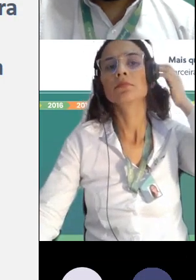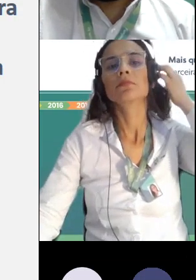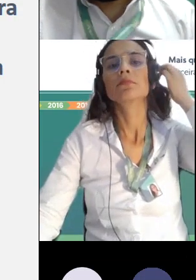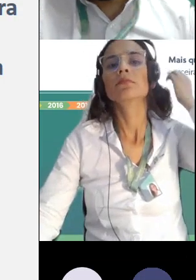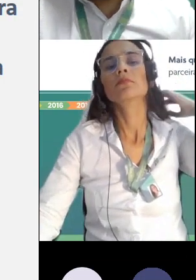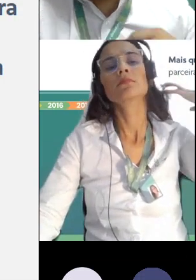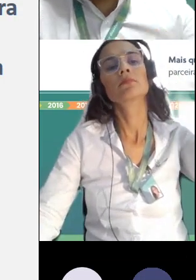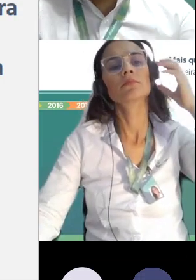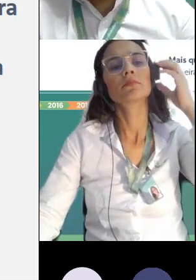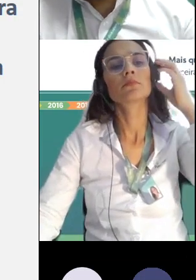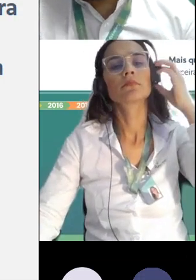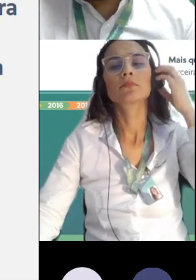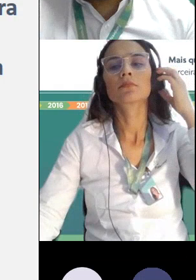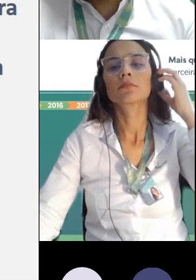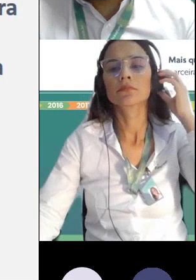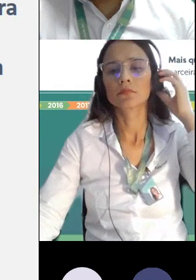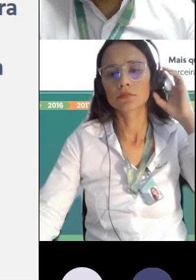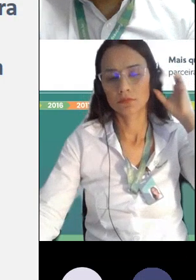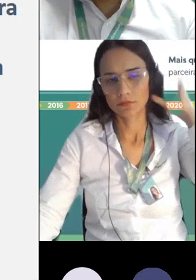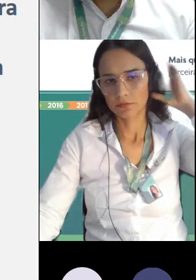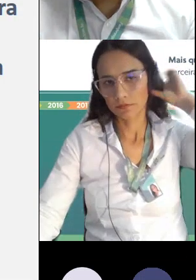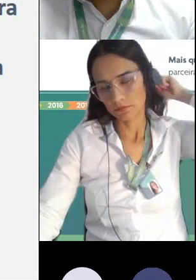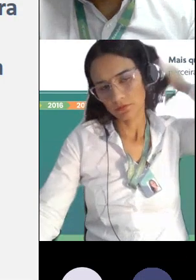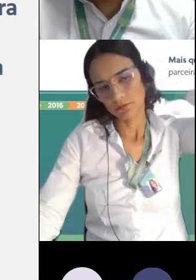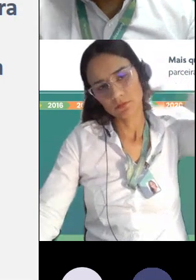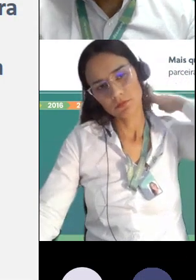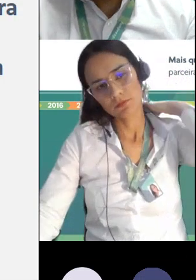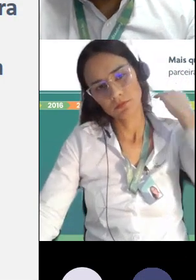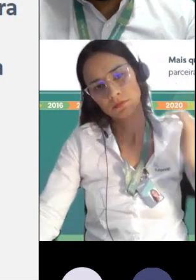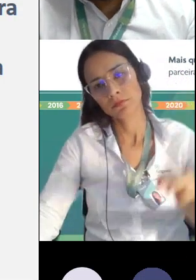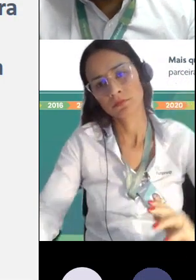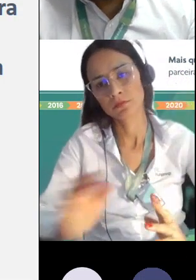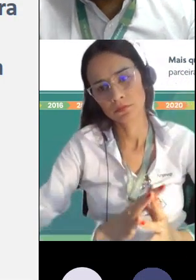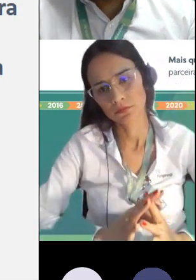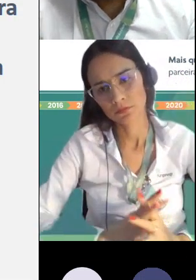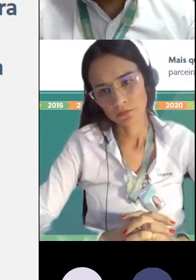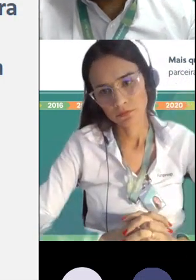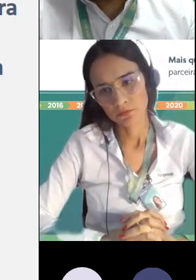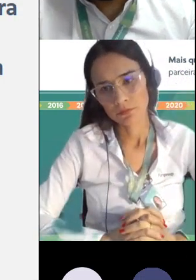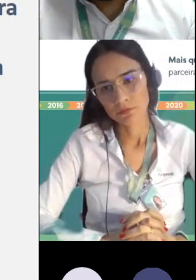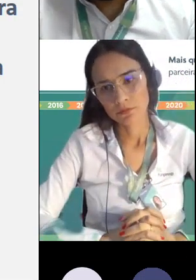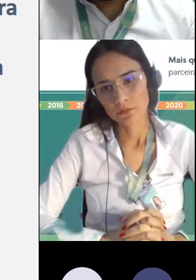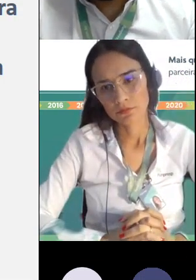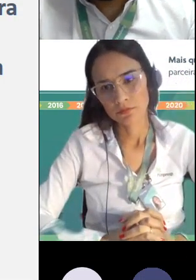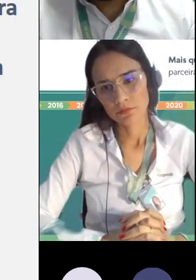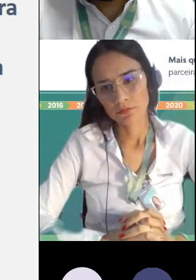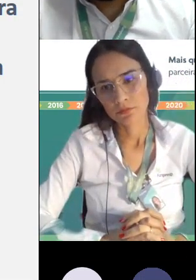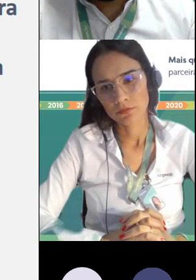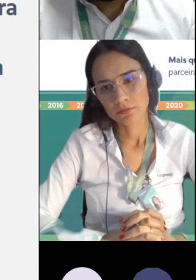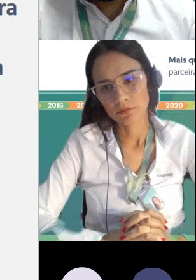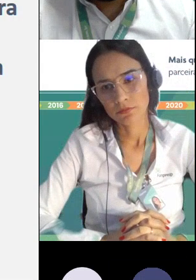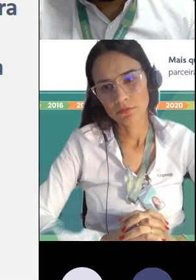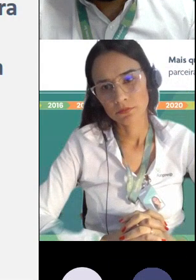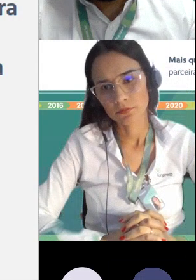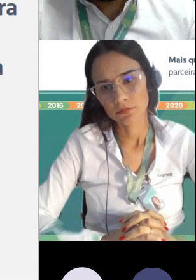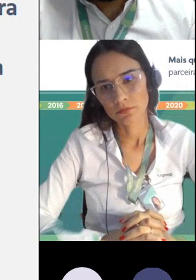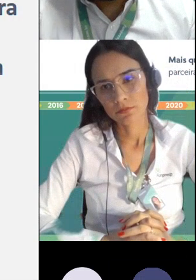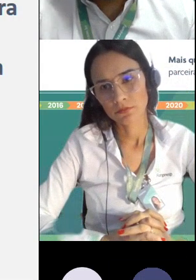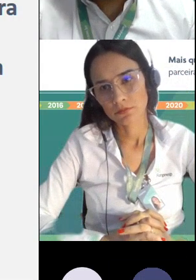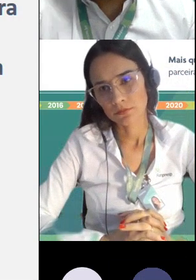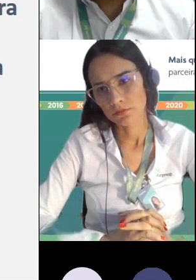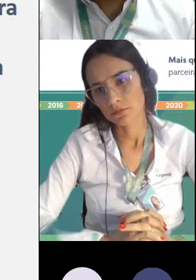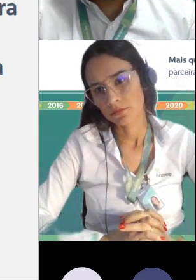se você está no regime de previdência complementar, está se aposentando com 35 anos de contribuição, você vai receber